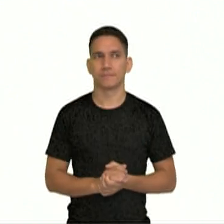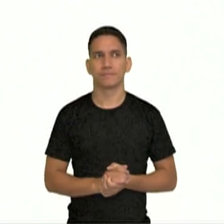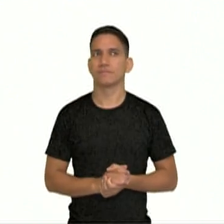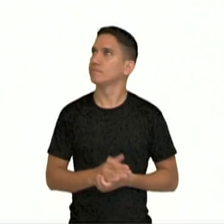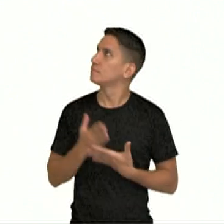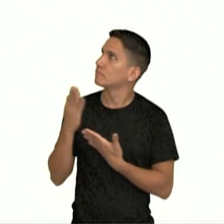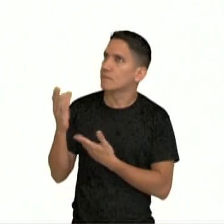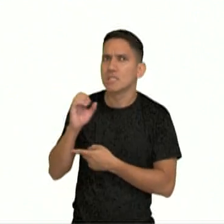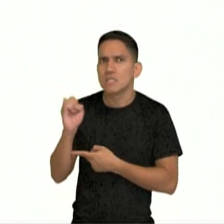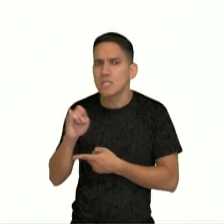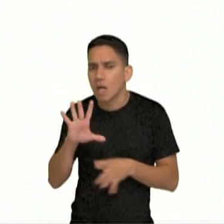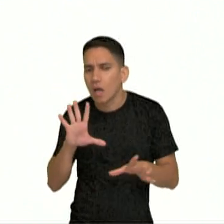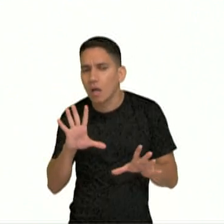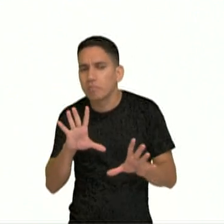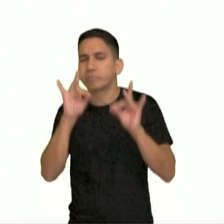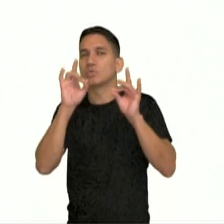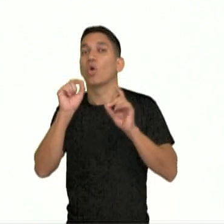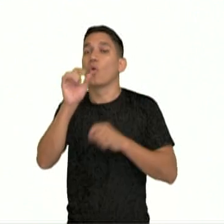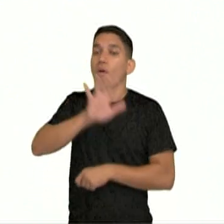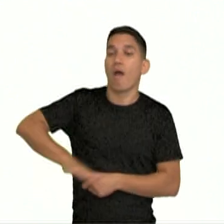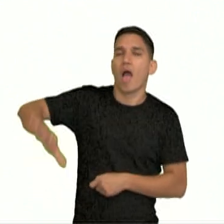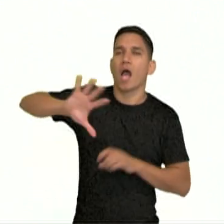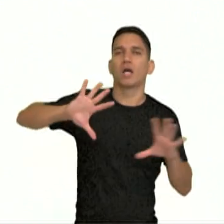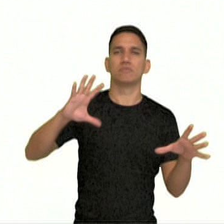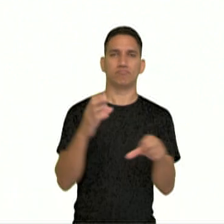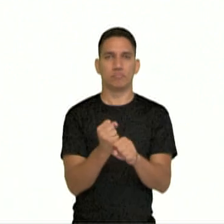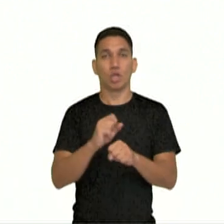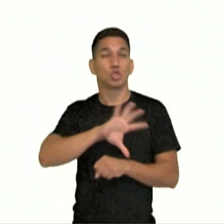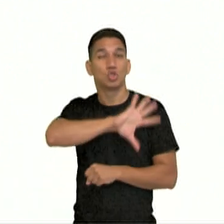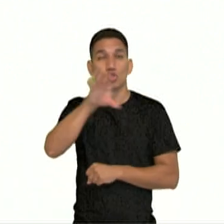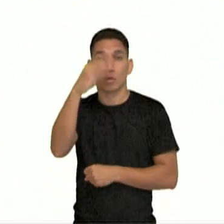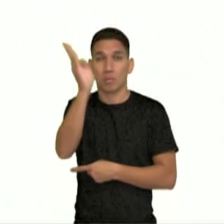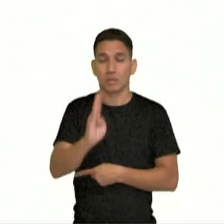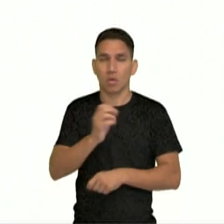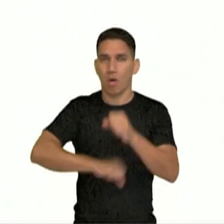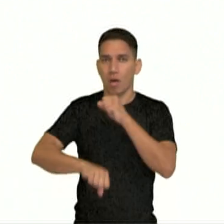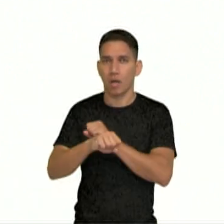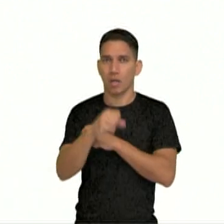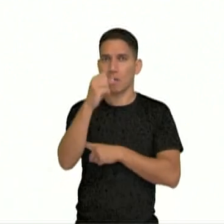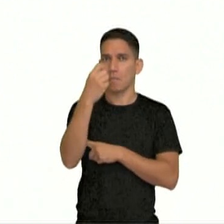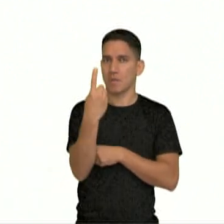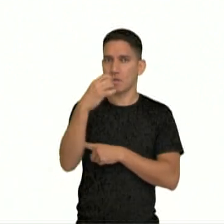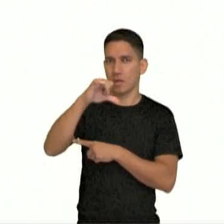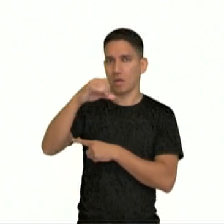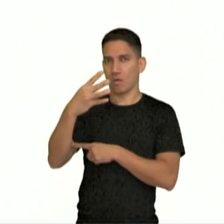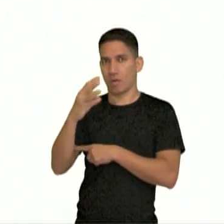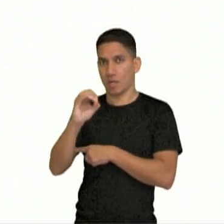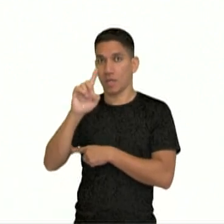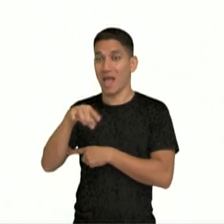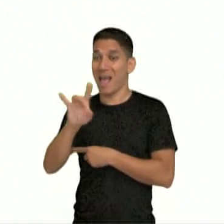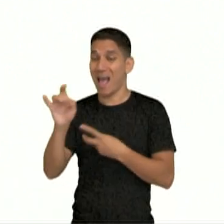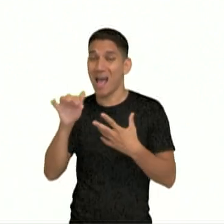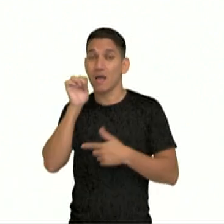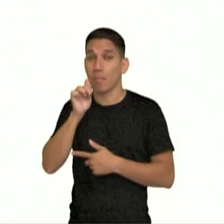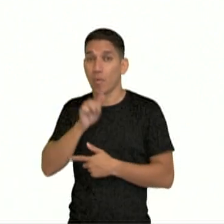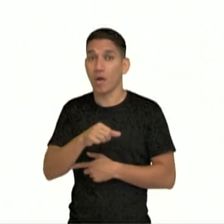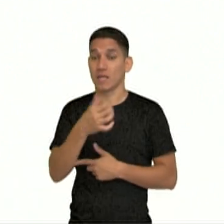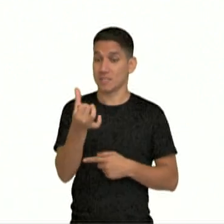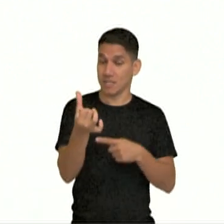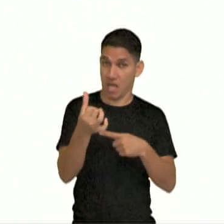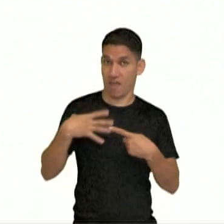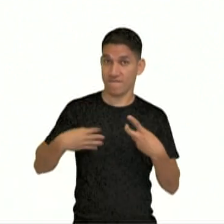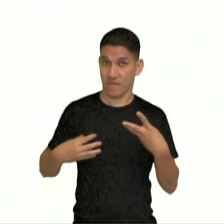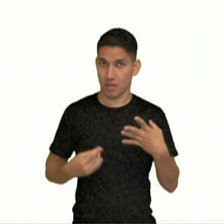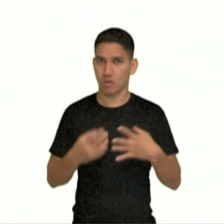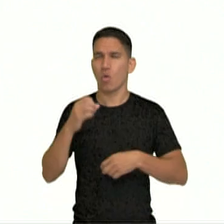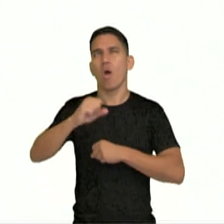Se eu pegar ali o número do Brasil, em 1940 tinha lá 6 filhos por mulher, em 2000